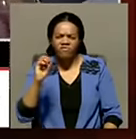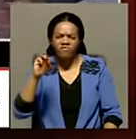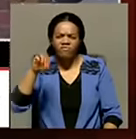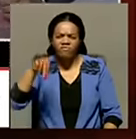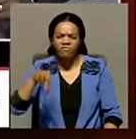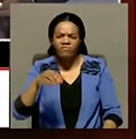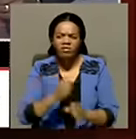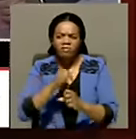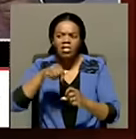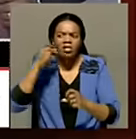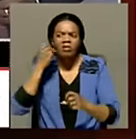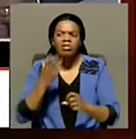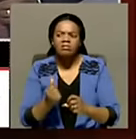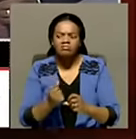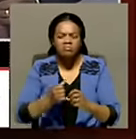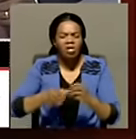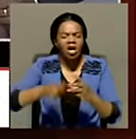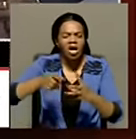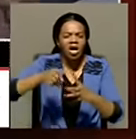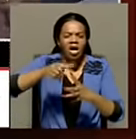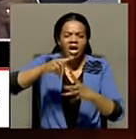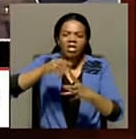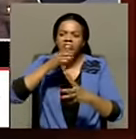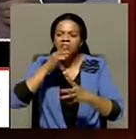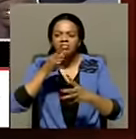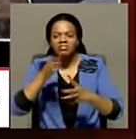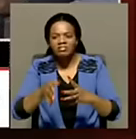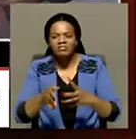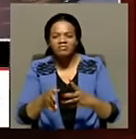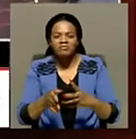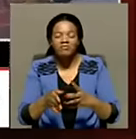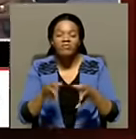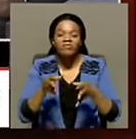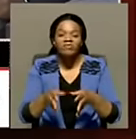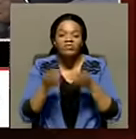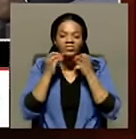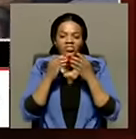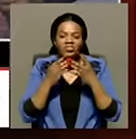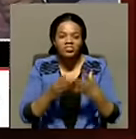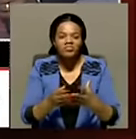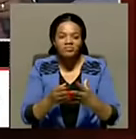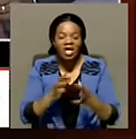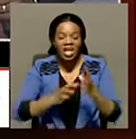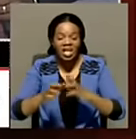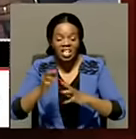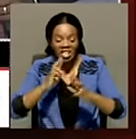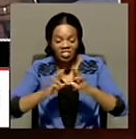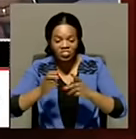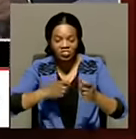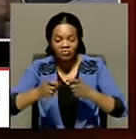países chegaram a conclusão de que as relações comerciais não se devem cingir apenas